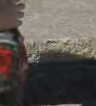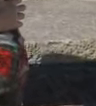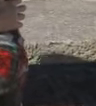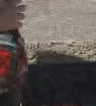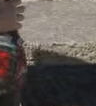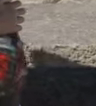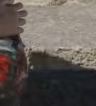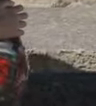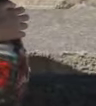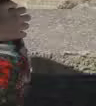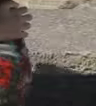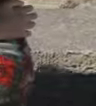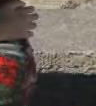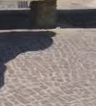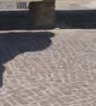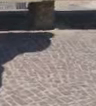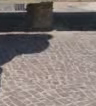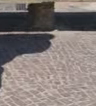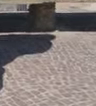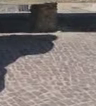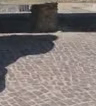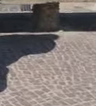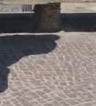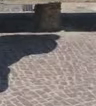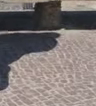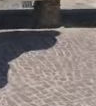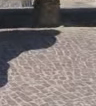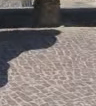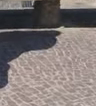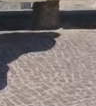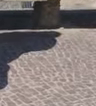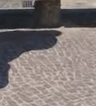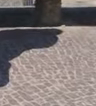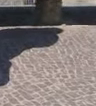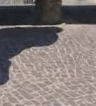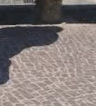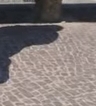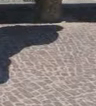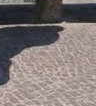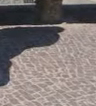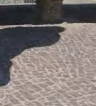Lívia sentada no colo de Guilherme. Casal se olha.